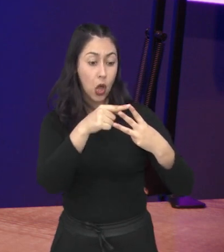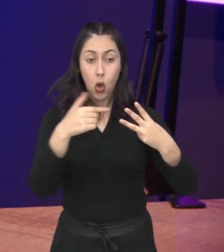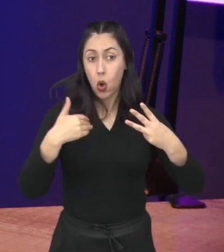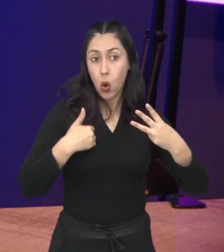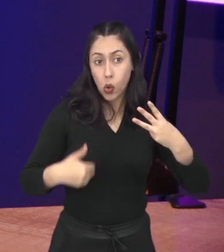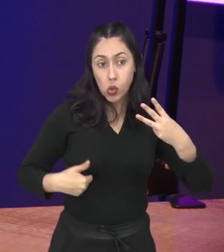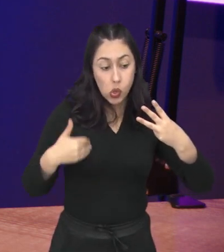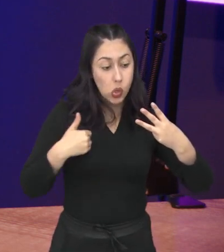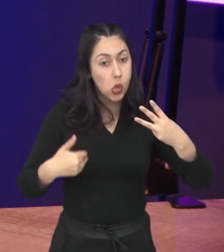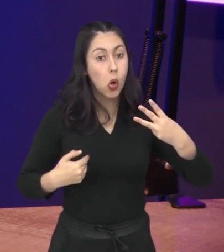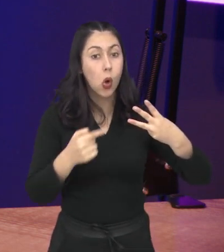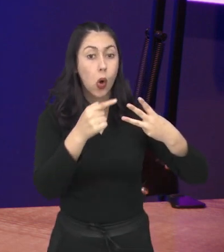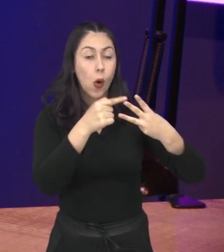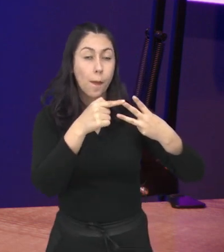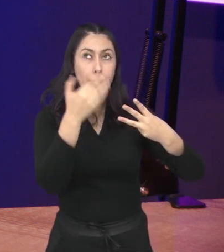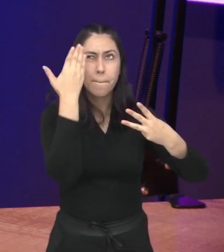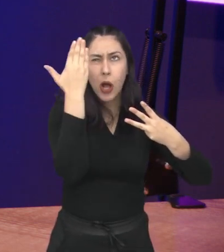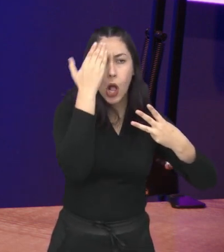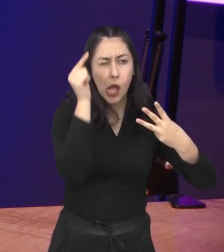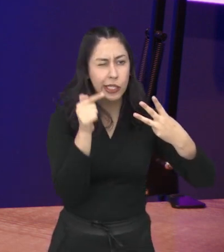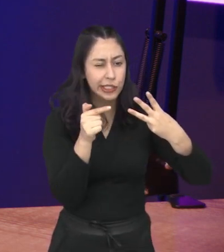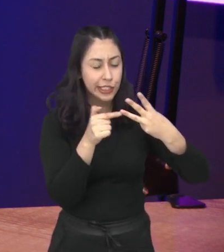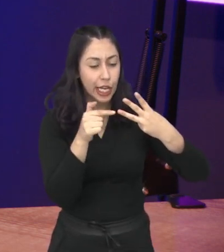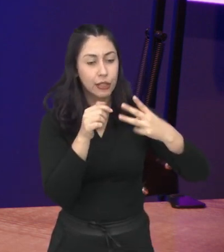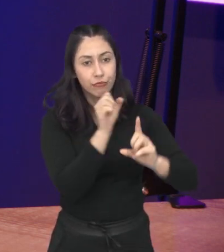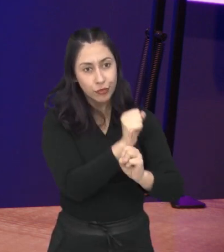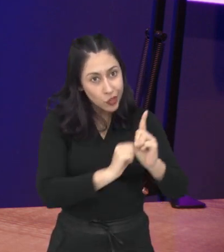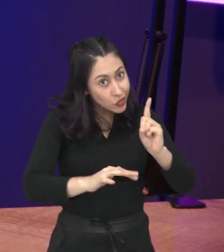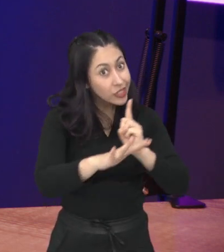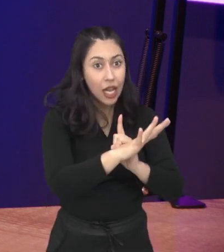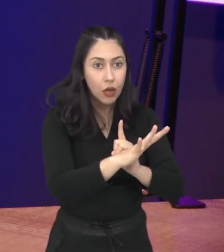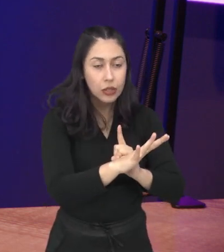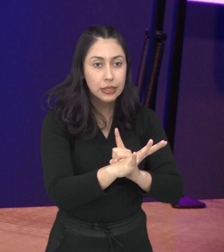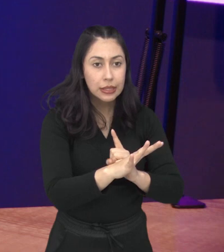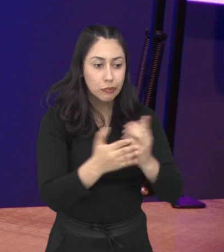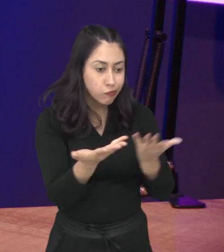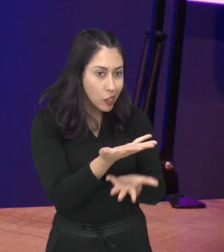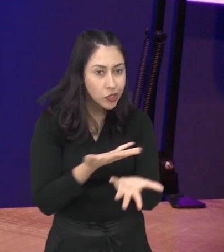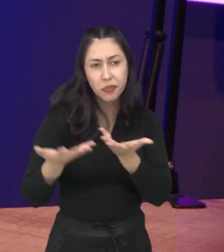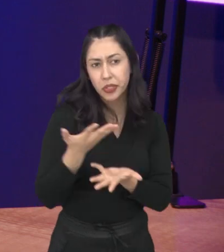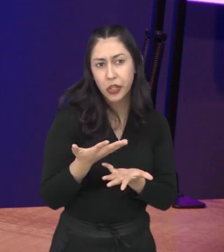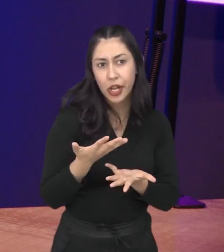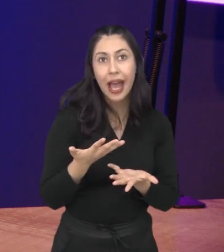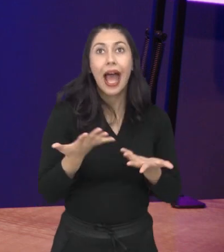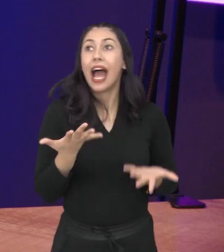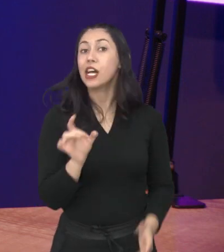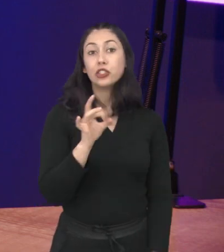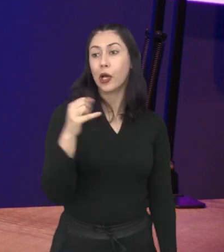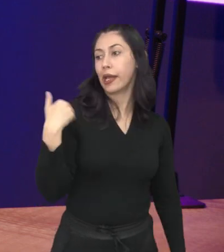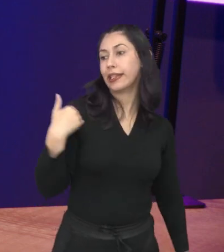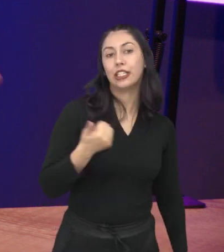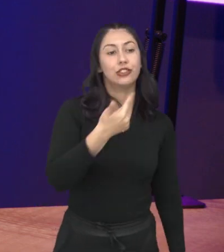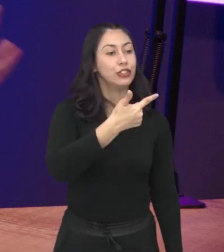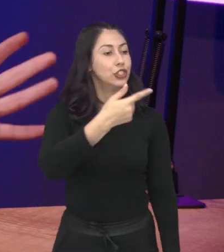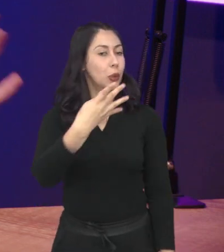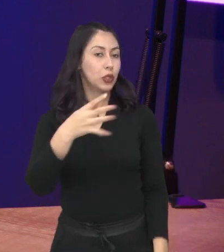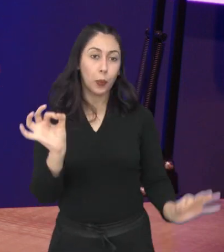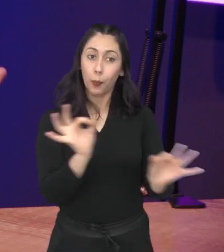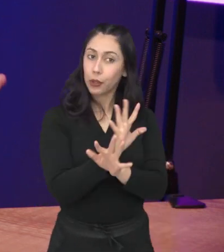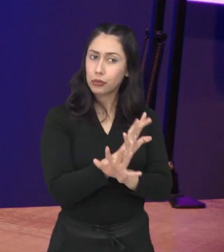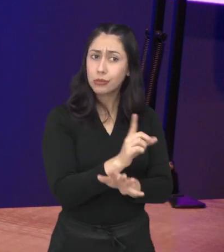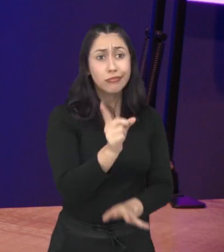biopsicossociais. Então, não depende só da biologia, não é só você fazer 24 anos, não é só uma questão de